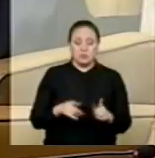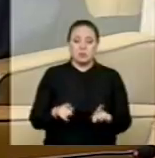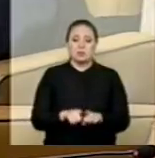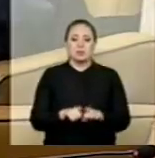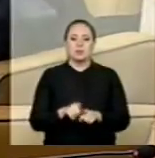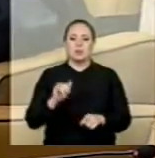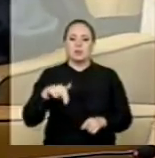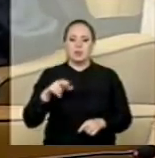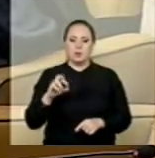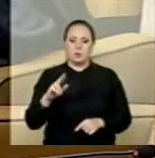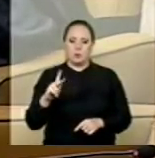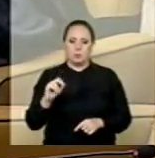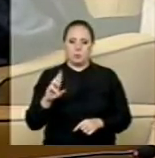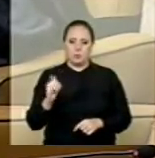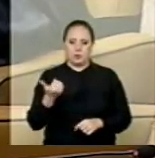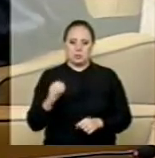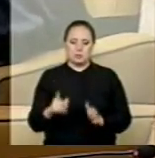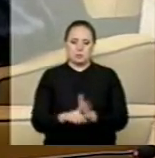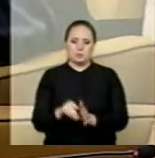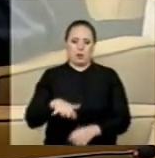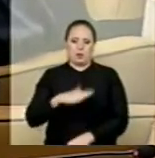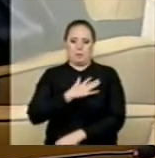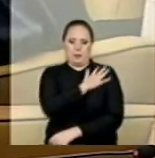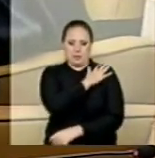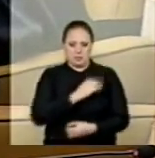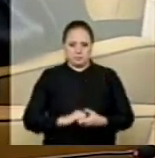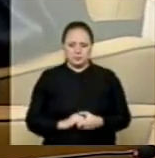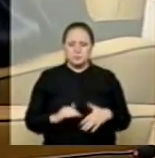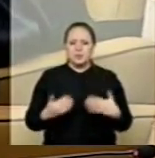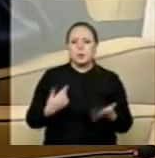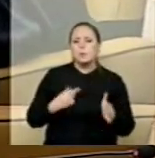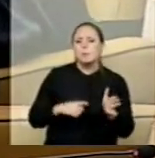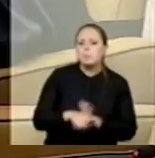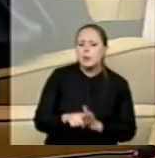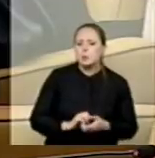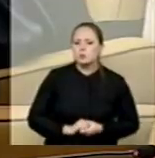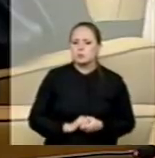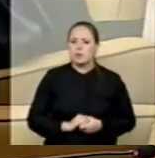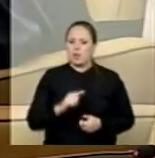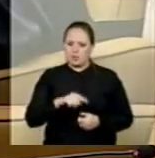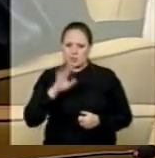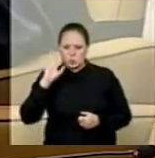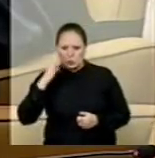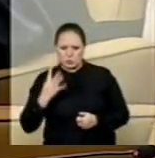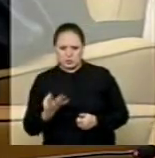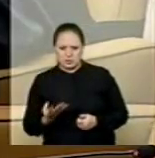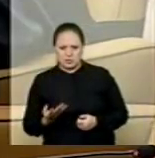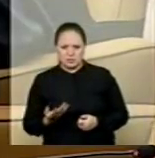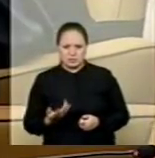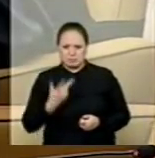incorporação às Forças Armadas. Indaga-se, essa solução deságua